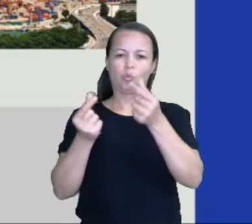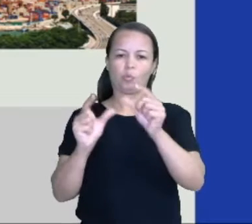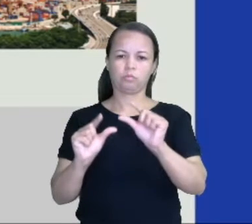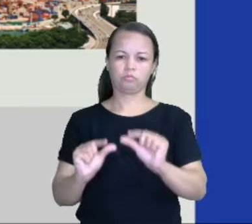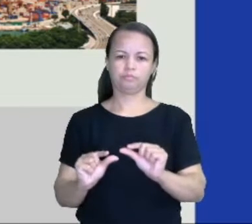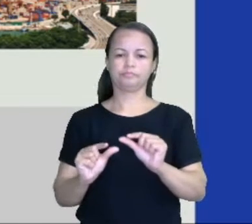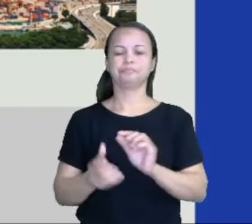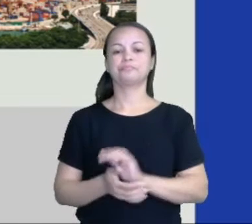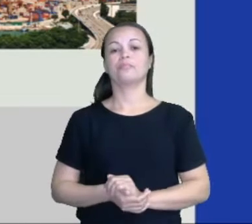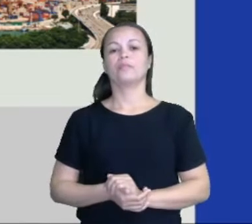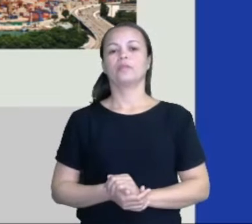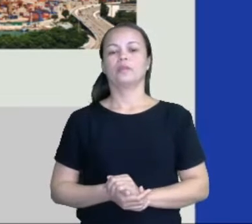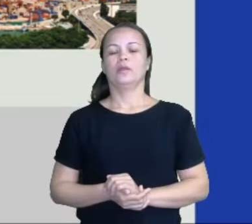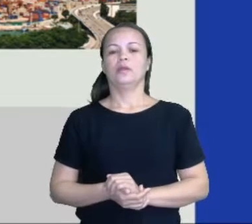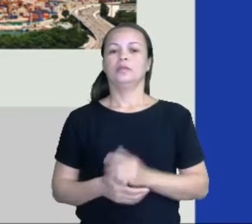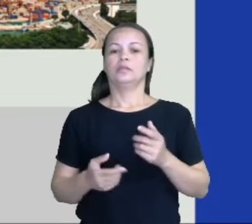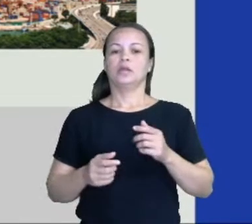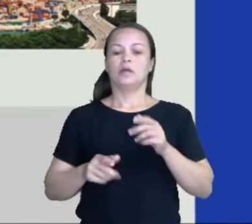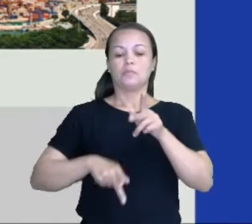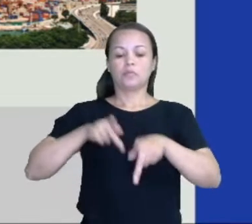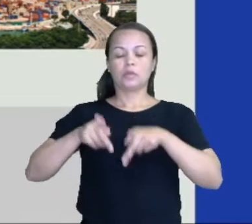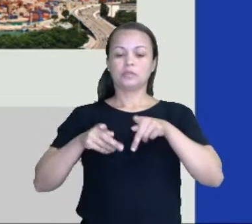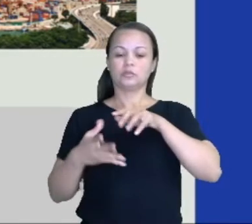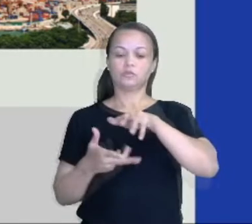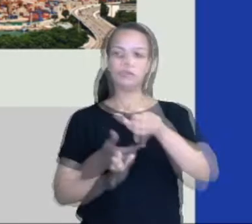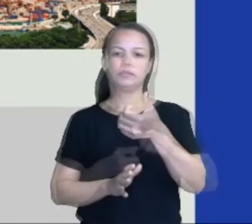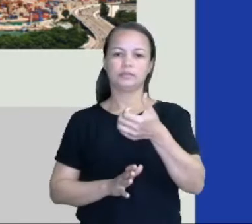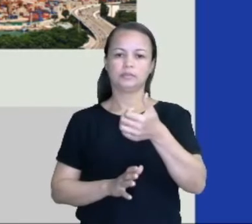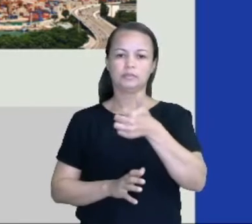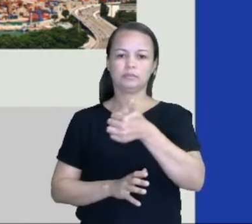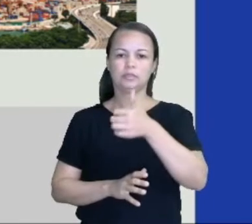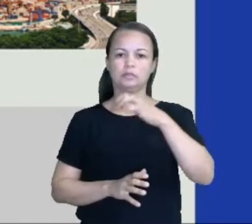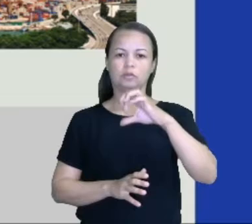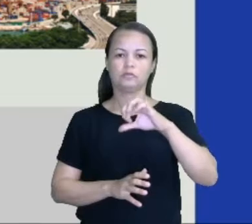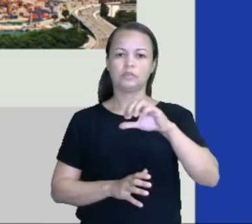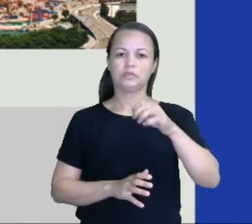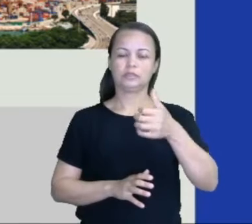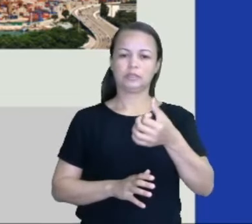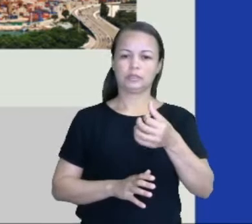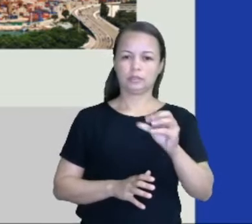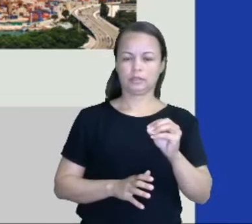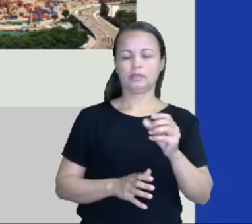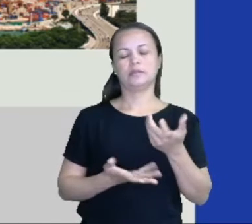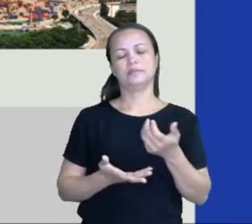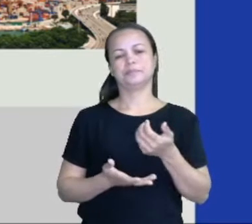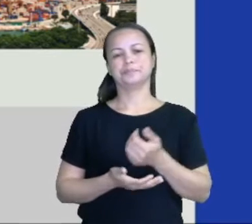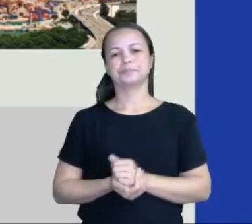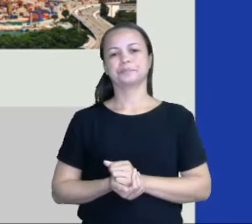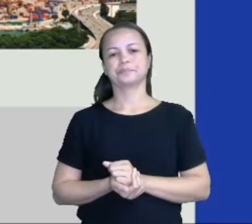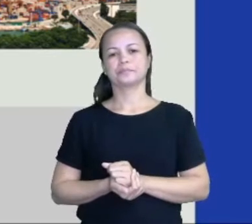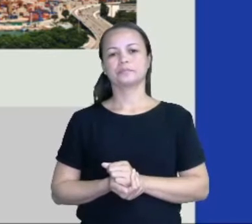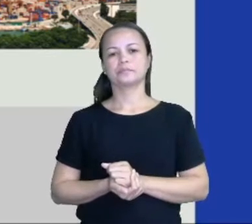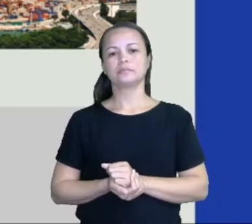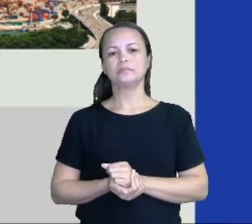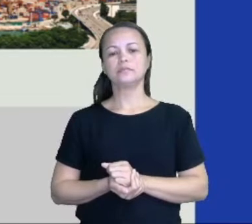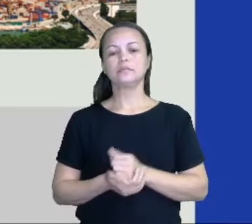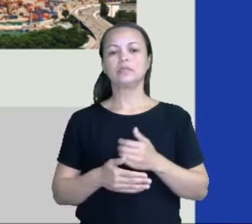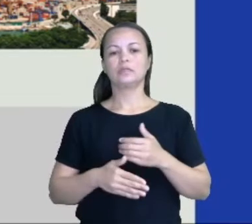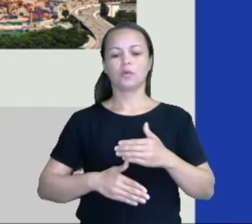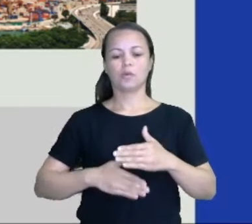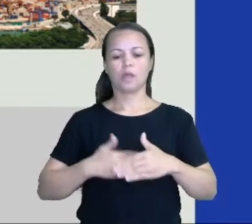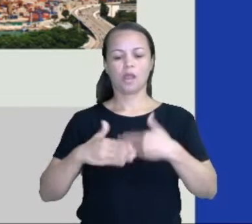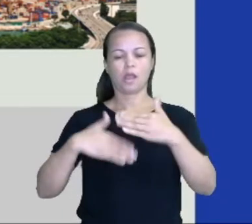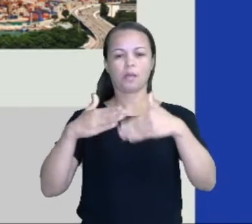rápido crescimento da população mundial a partir da década de 60, nos últimos 60 anos, perdão. Então, a